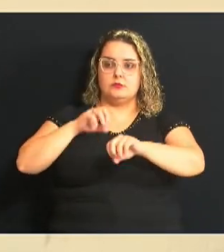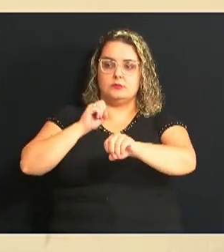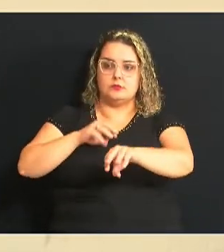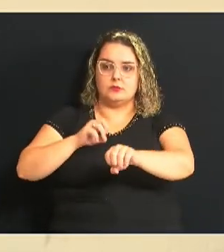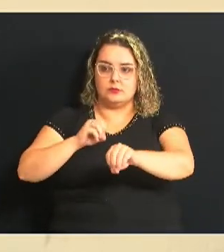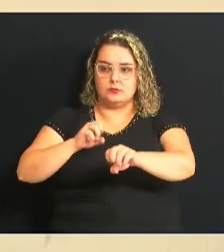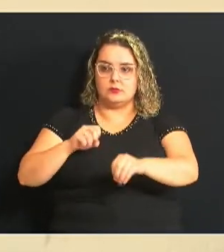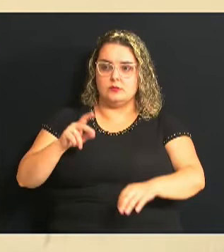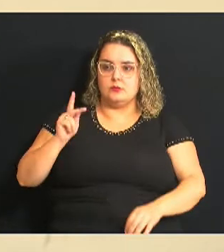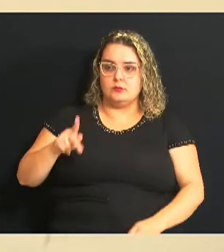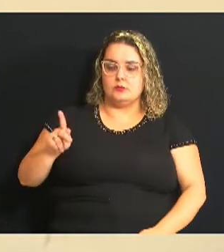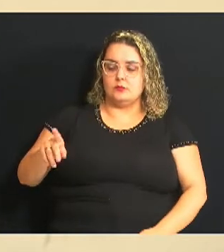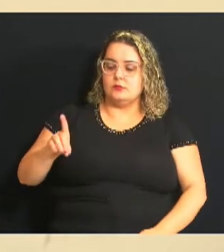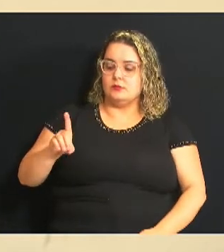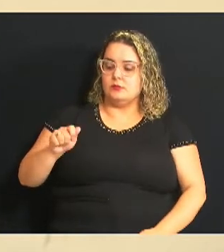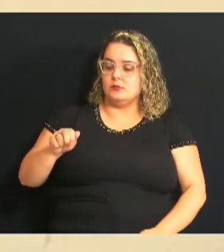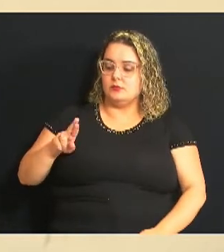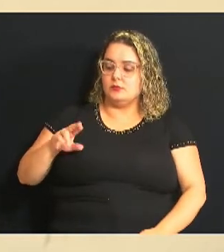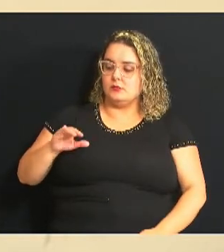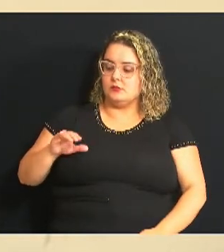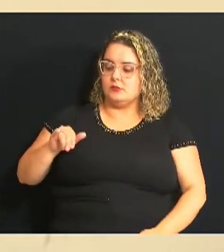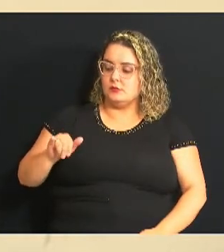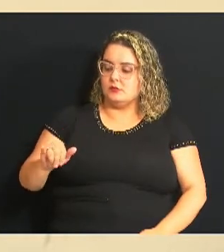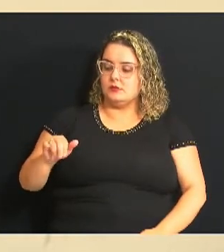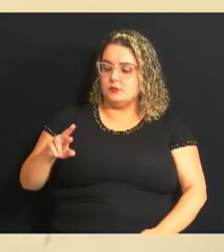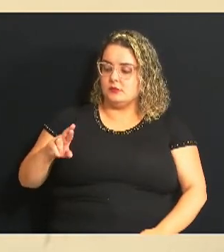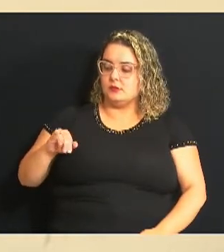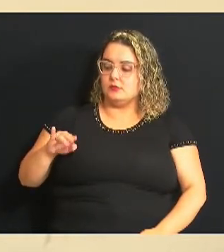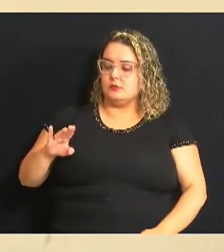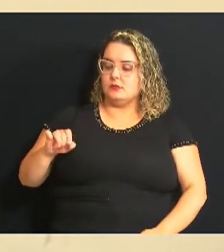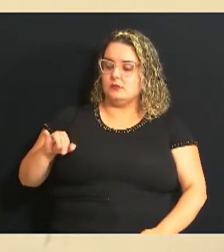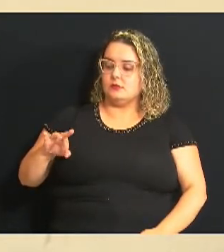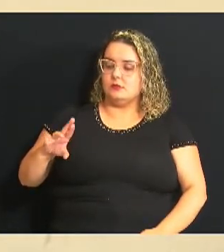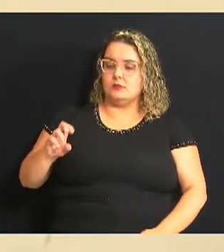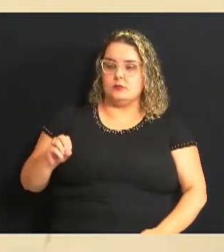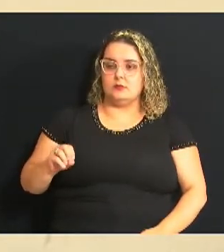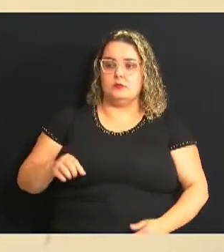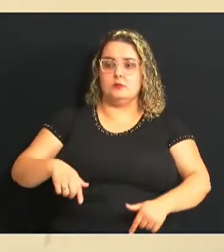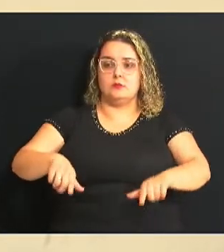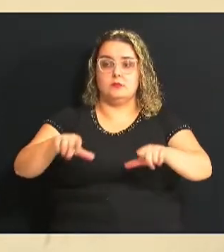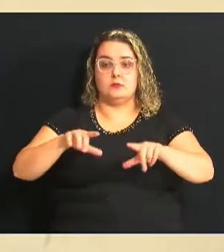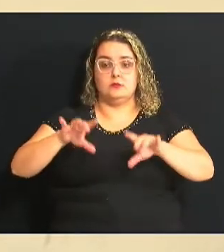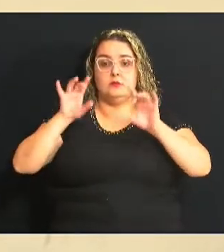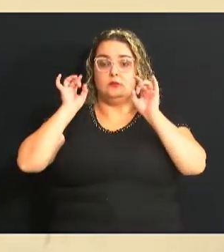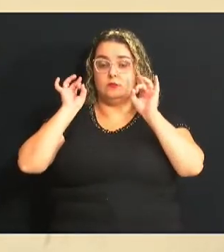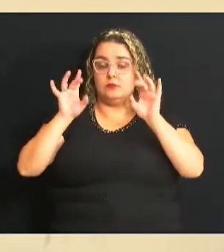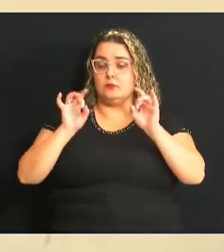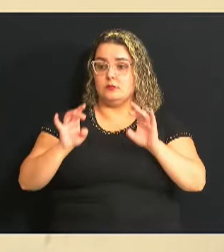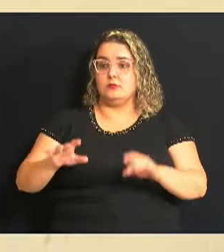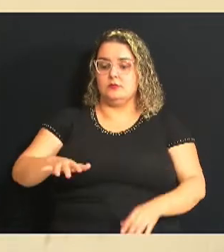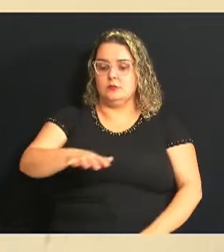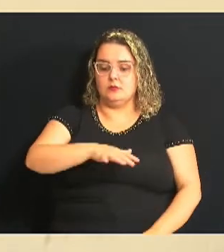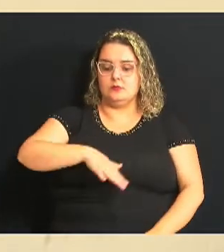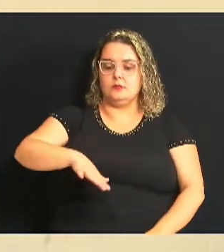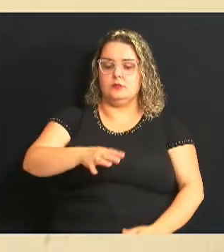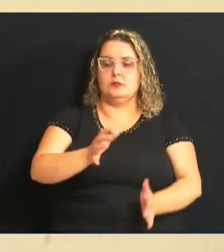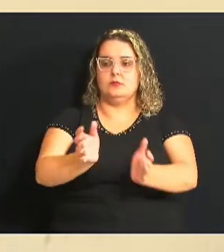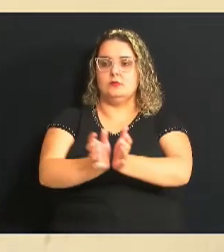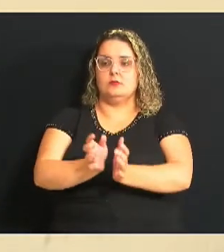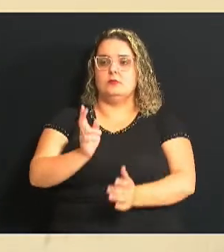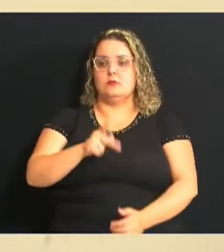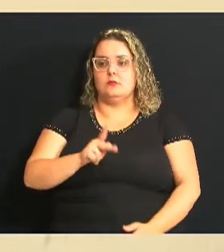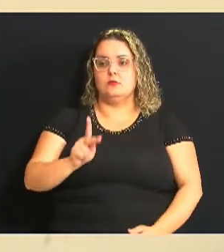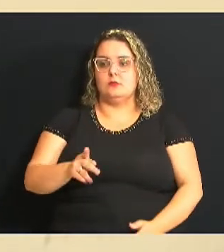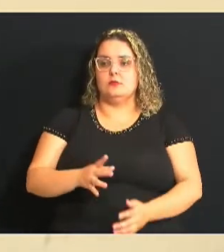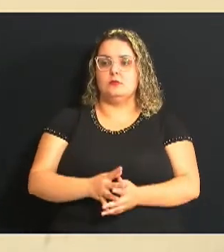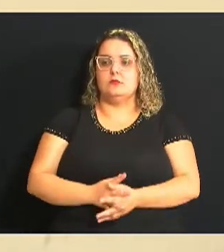educacional professor Darcy Ribeiro. É um diploma específico para a classe de professores.